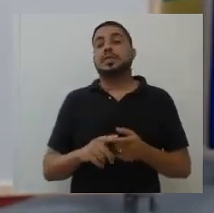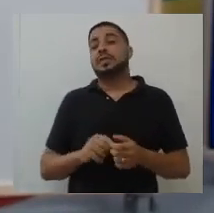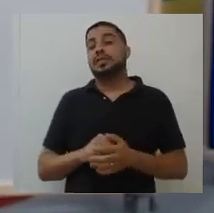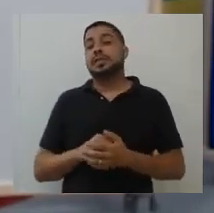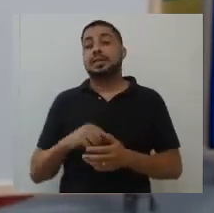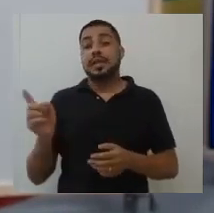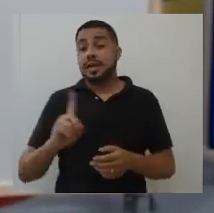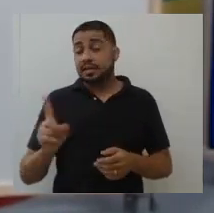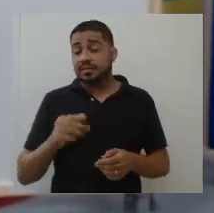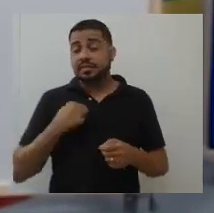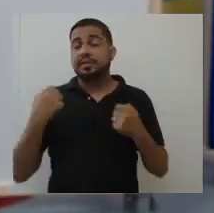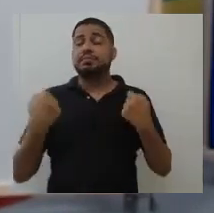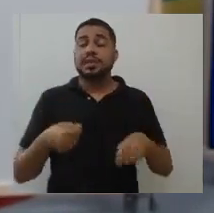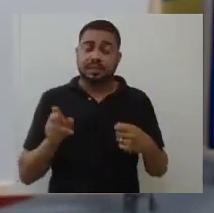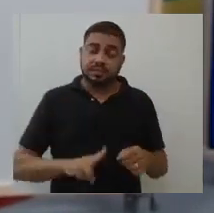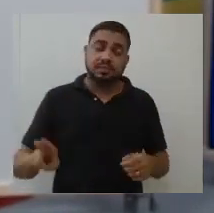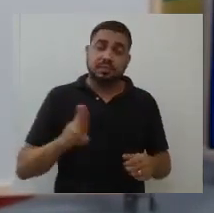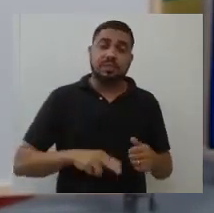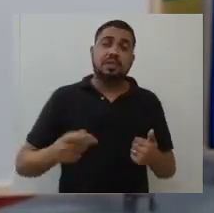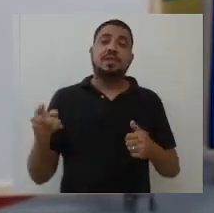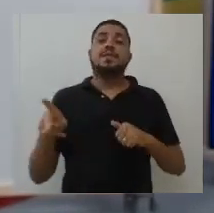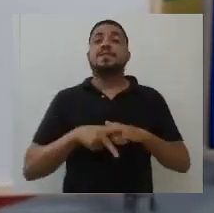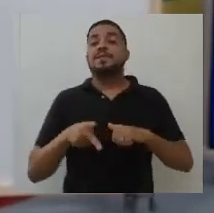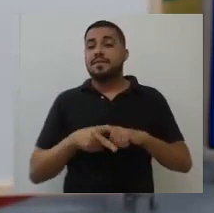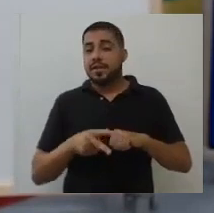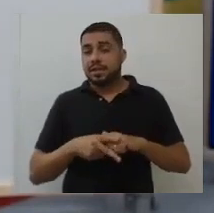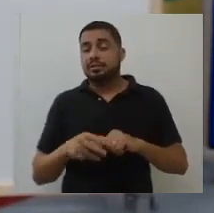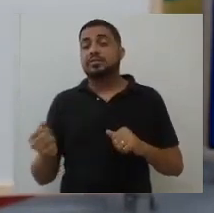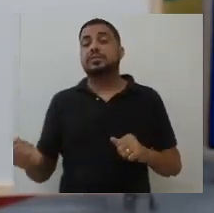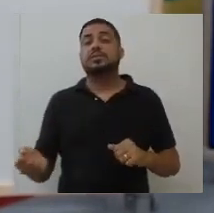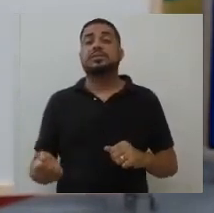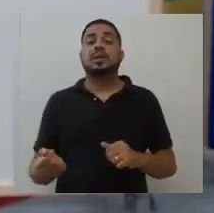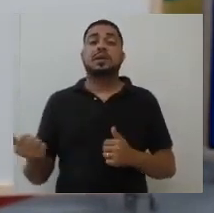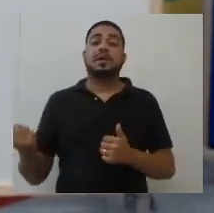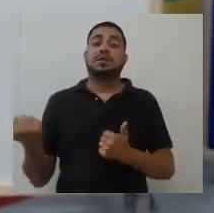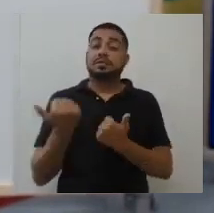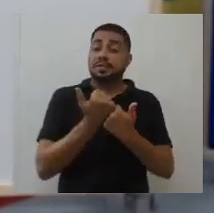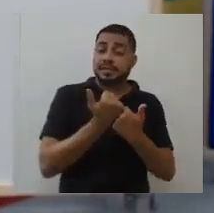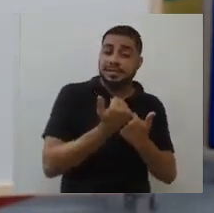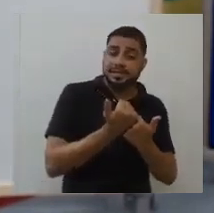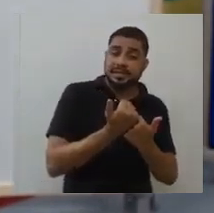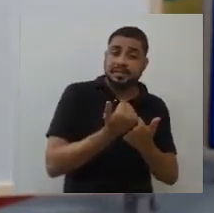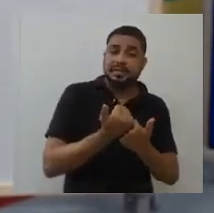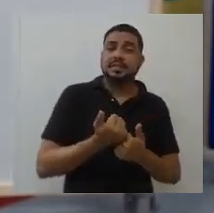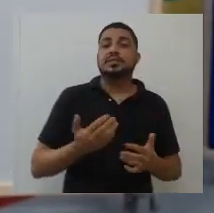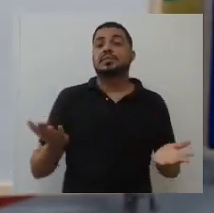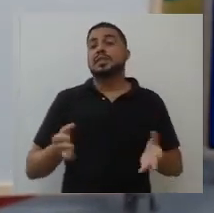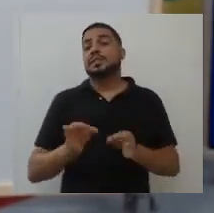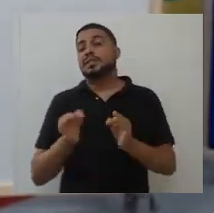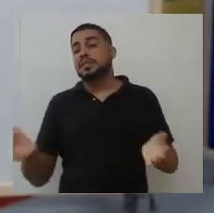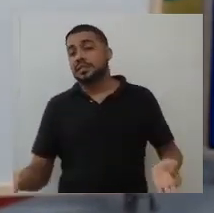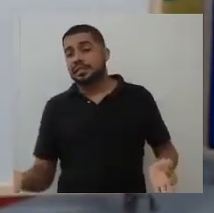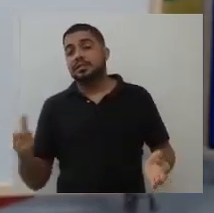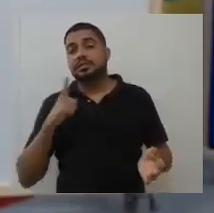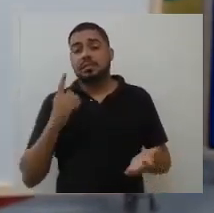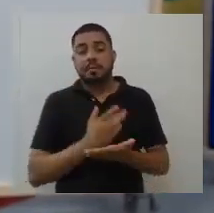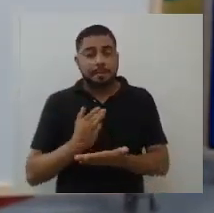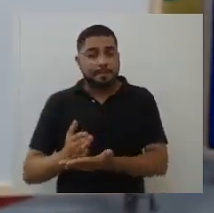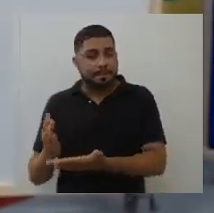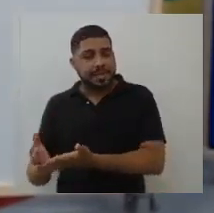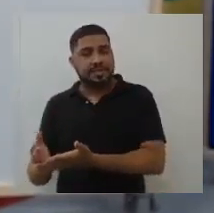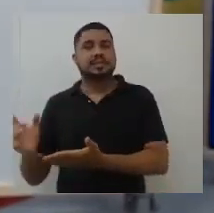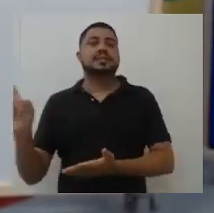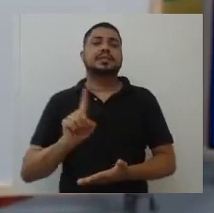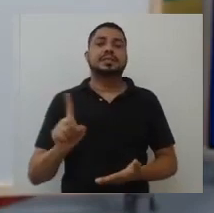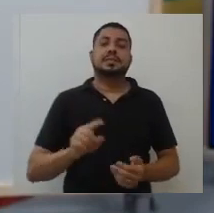preciso utilizar o meu verbo auxiliar, isso no presente simples, tá? Eu preciso utilizar o meu verbo auxiliar com a partícula negativa já